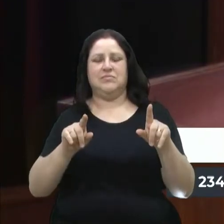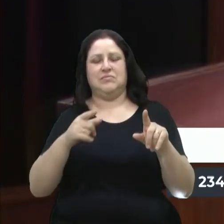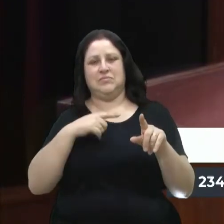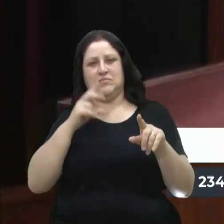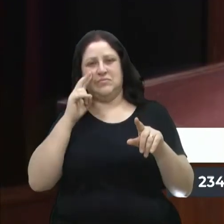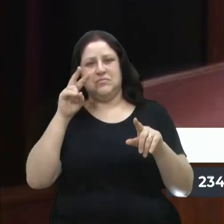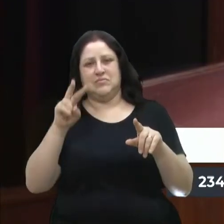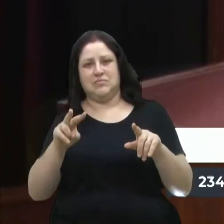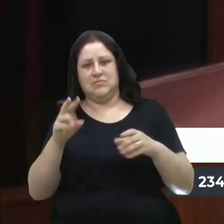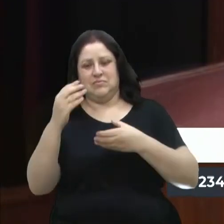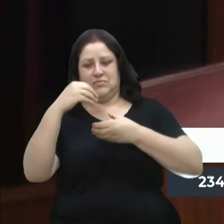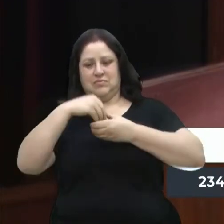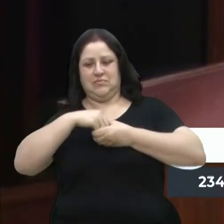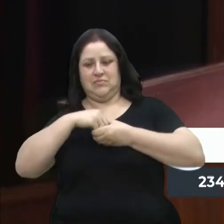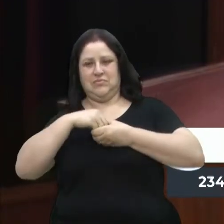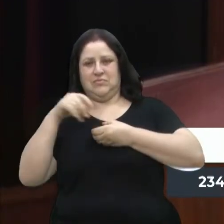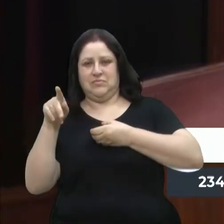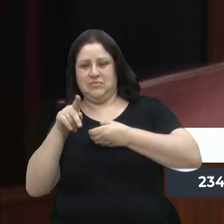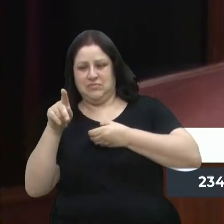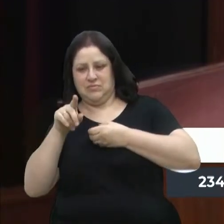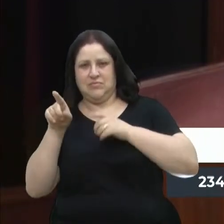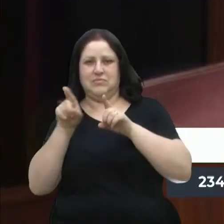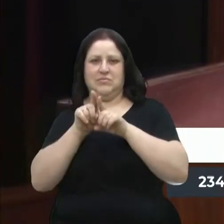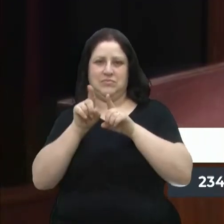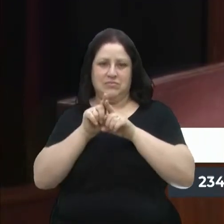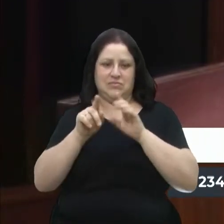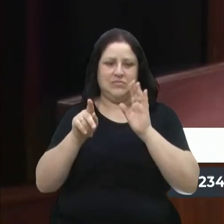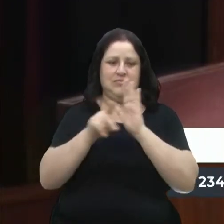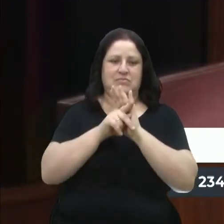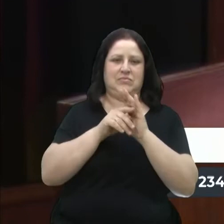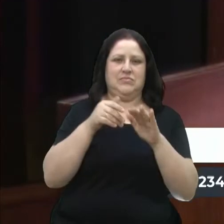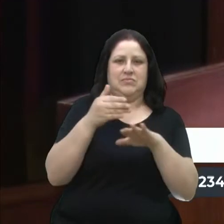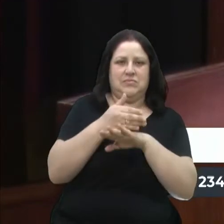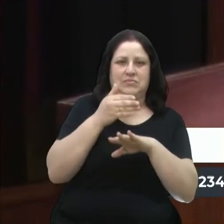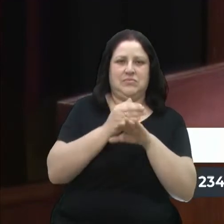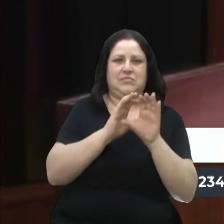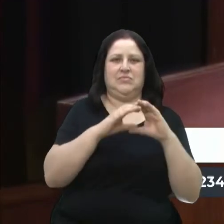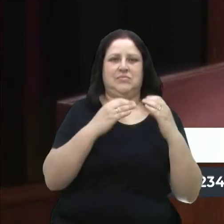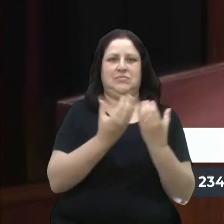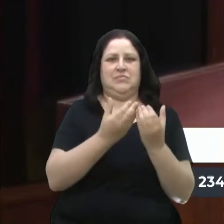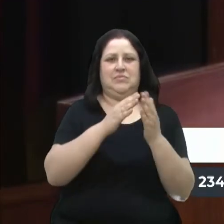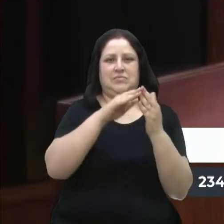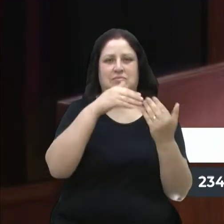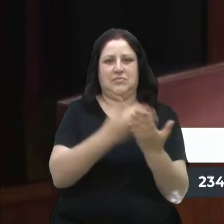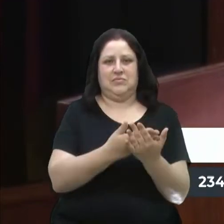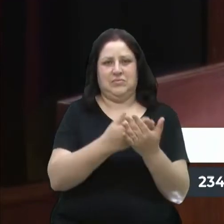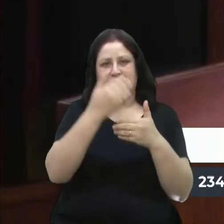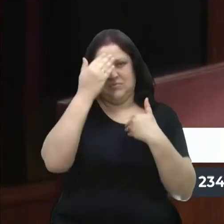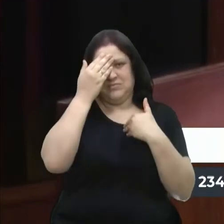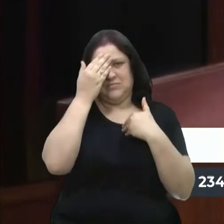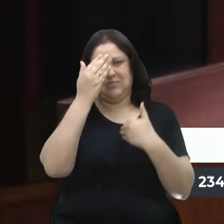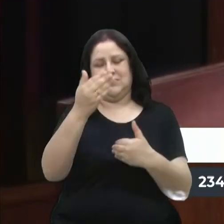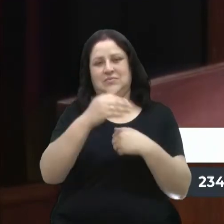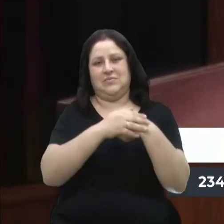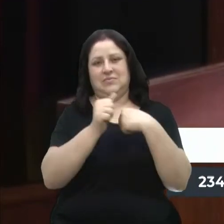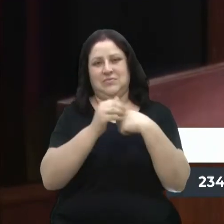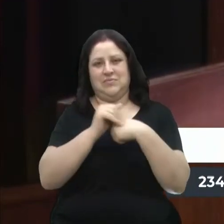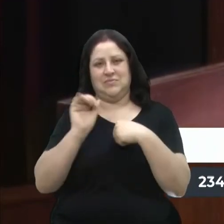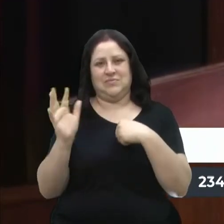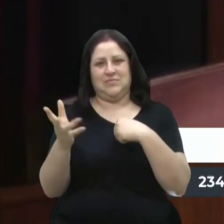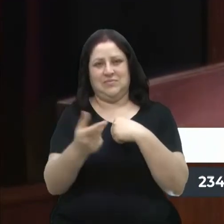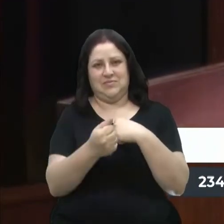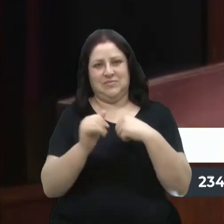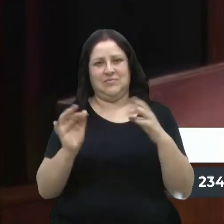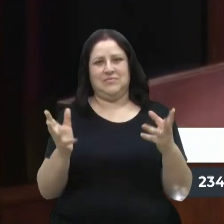mas como integrante da comunidade escolar nosso agradecimento nosso carinho a todos vocês e estão todos